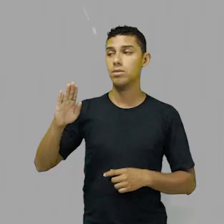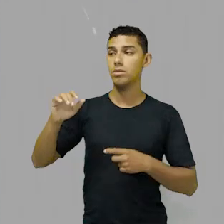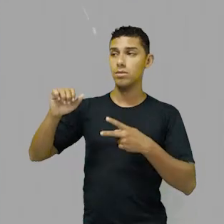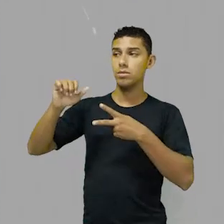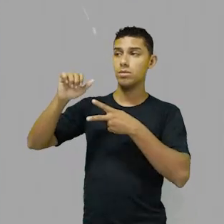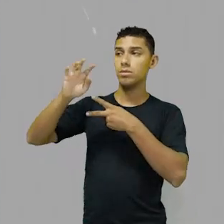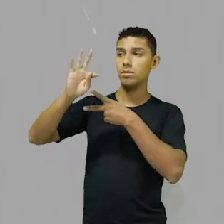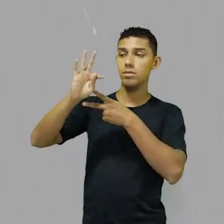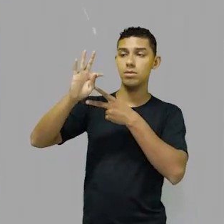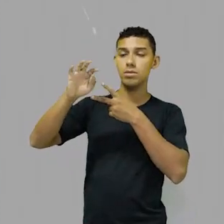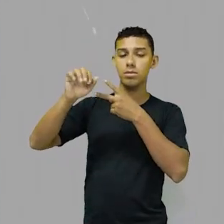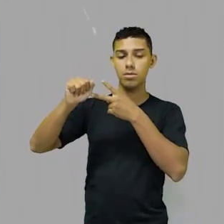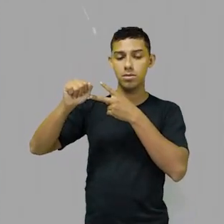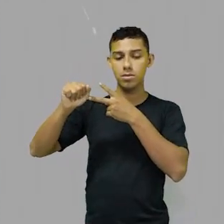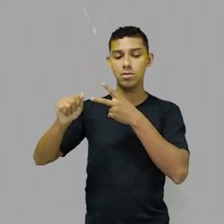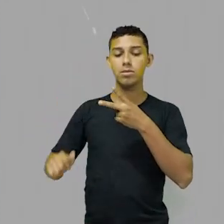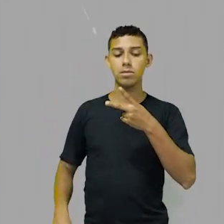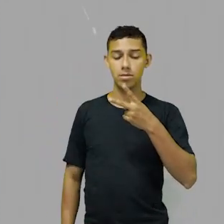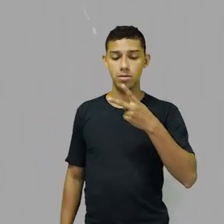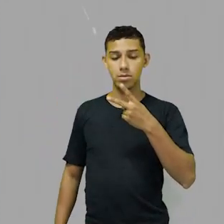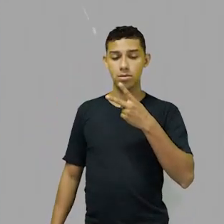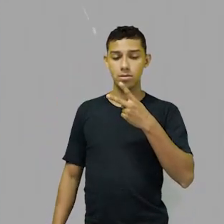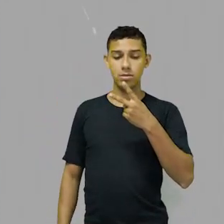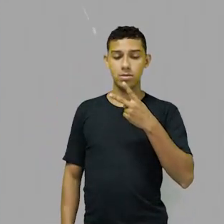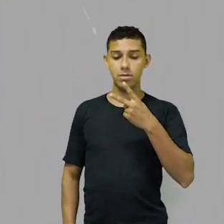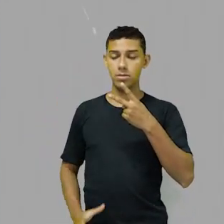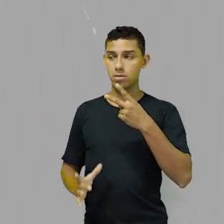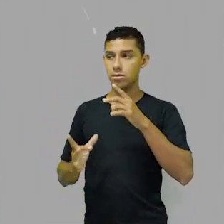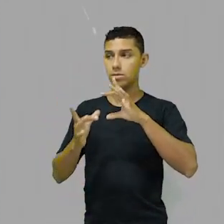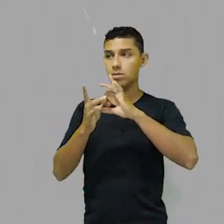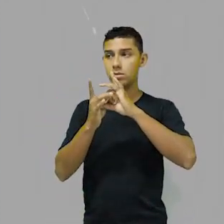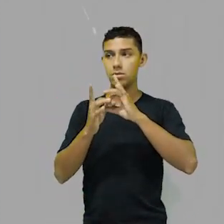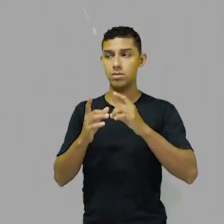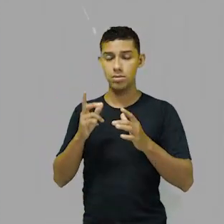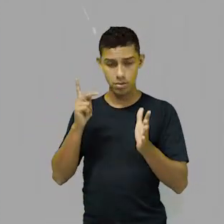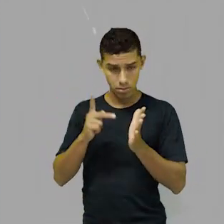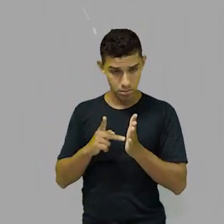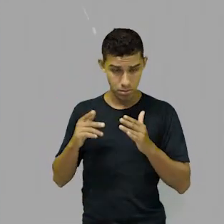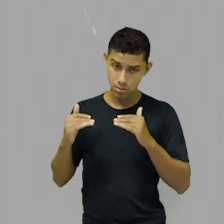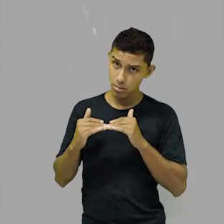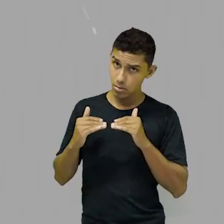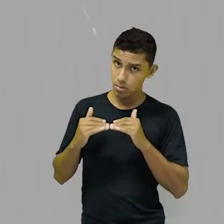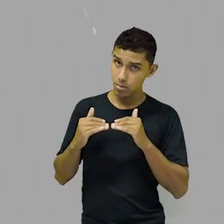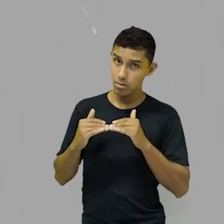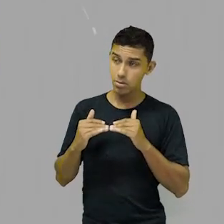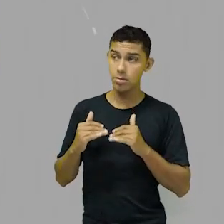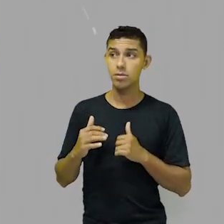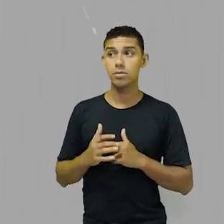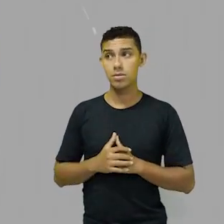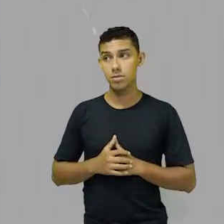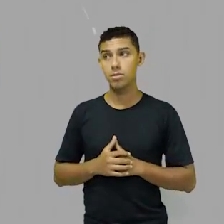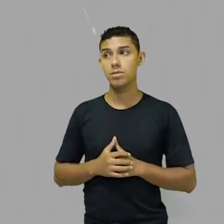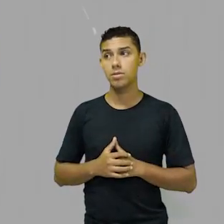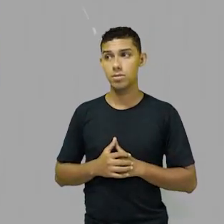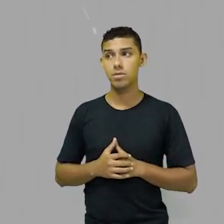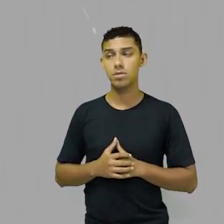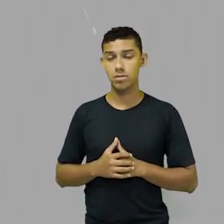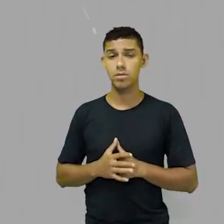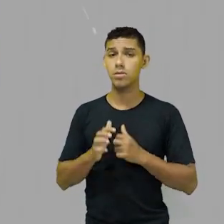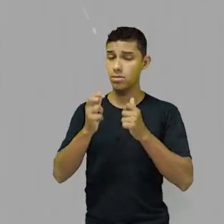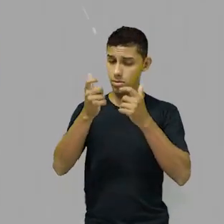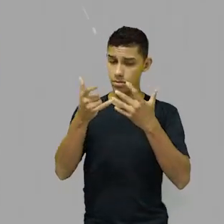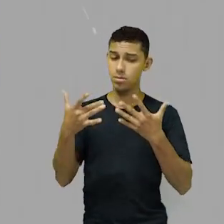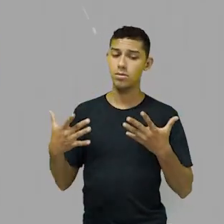A adenina. Então, eu tenho timina se ligando com adenina. Certo ou errado isso aqui? Conforme eu já expliquei